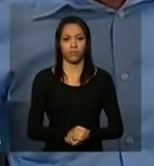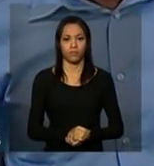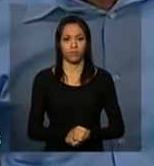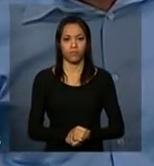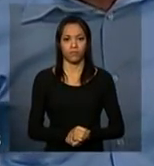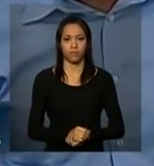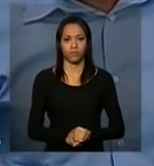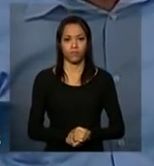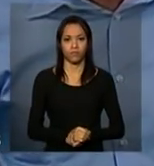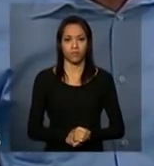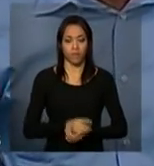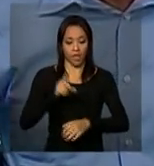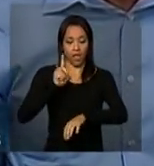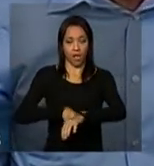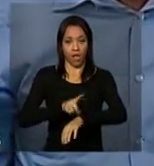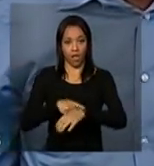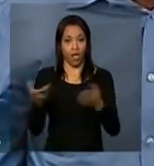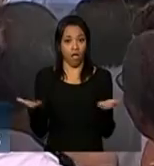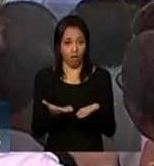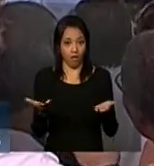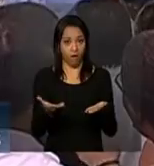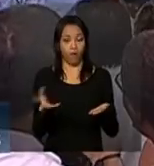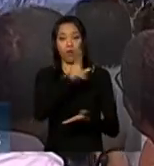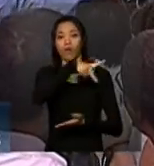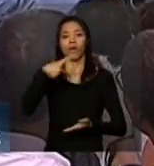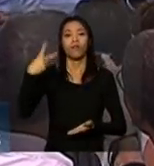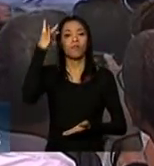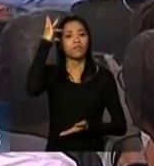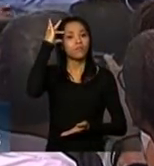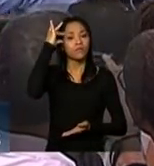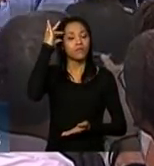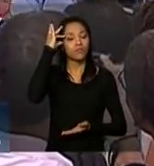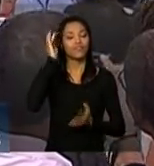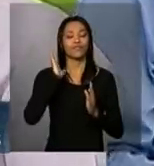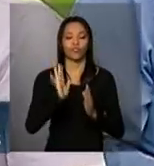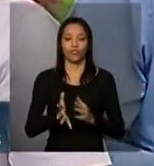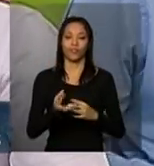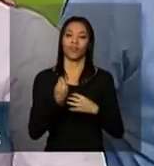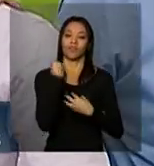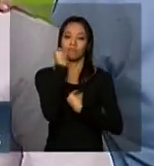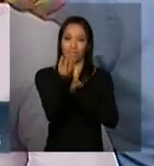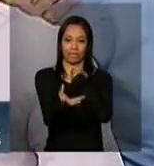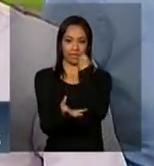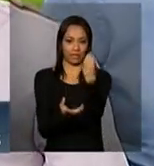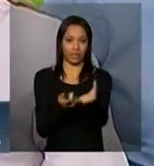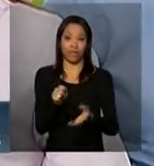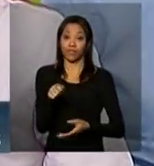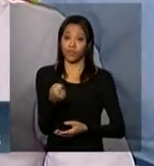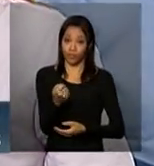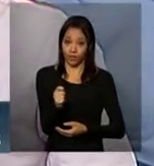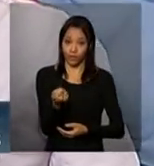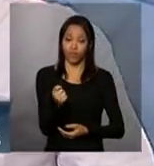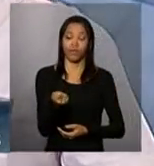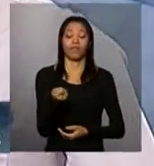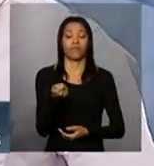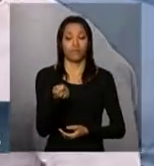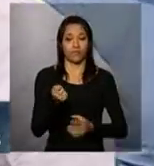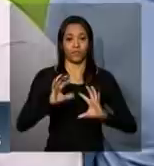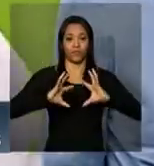deais neste momento a presidenta Dima Roussef entrega as chaves e os equipamentos